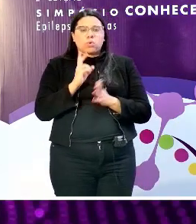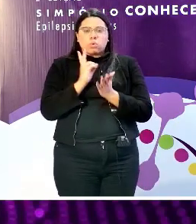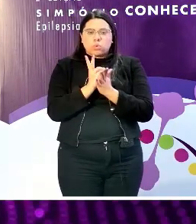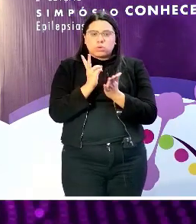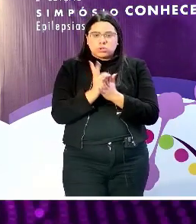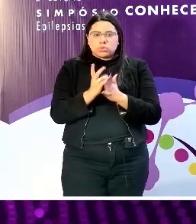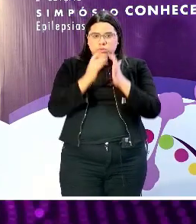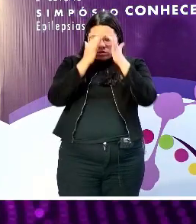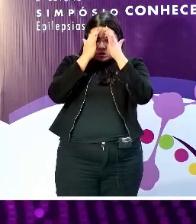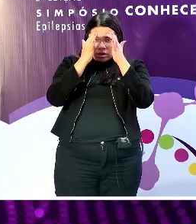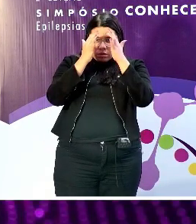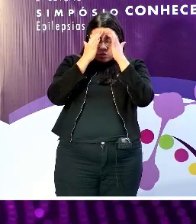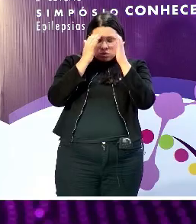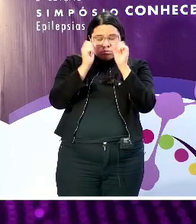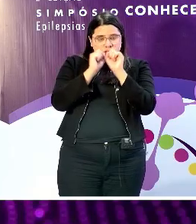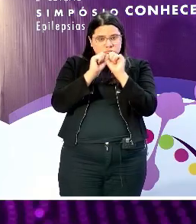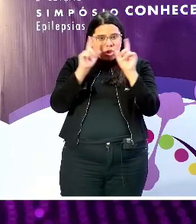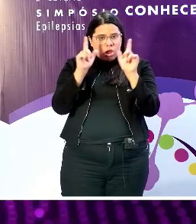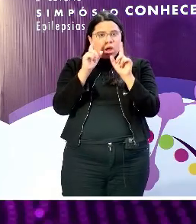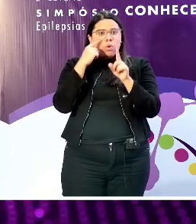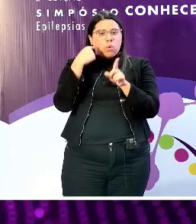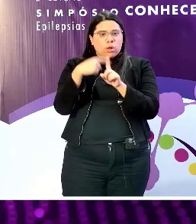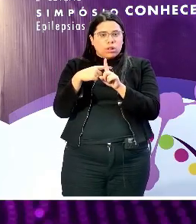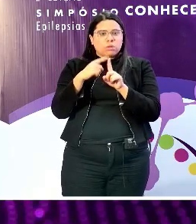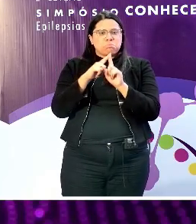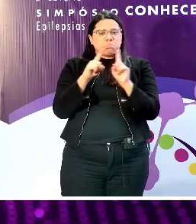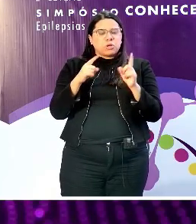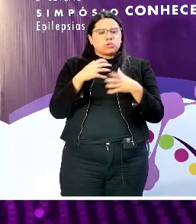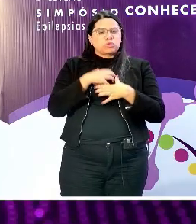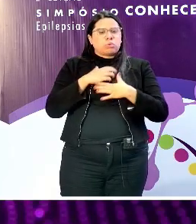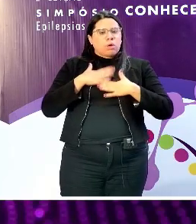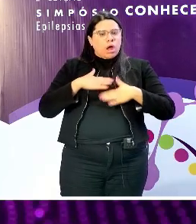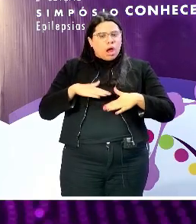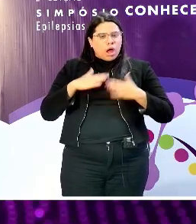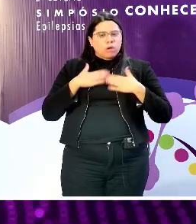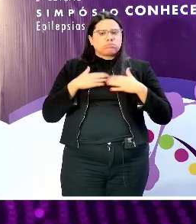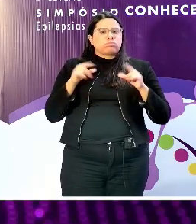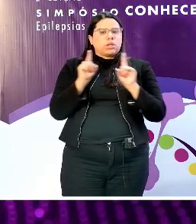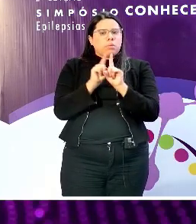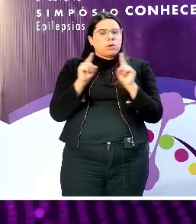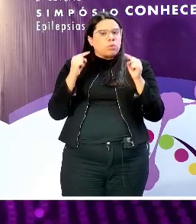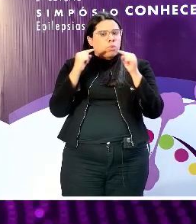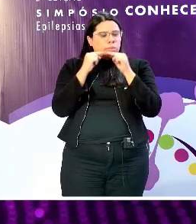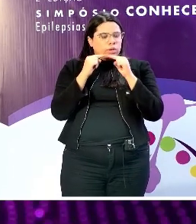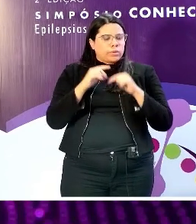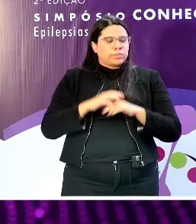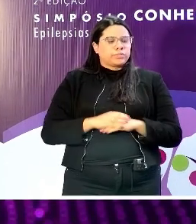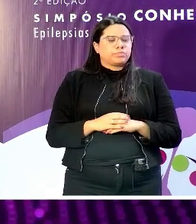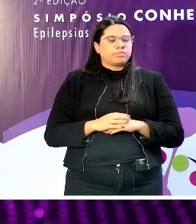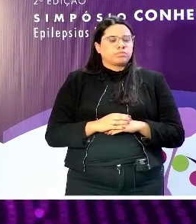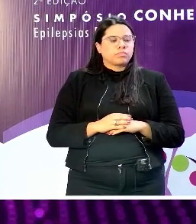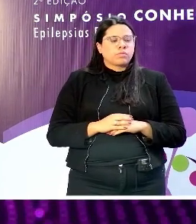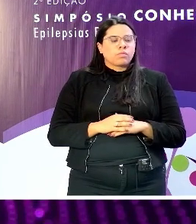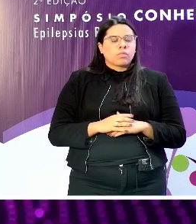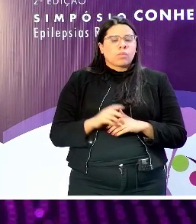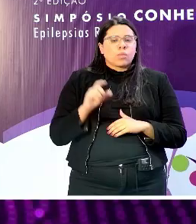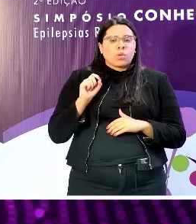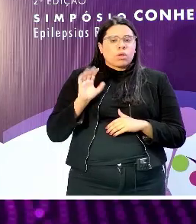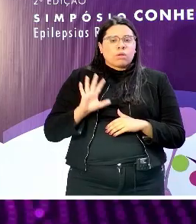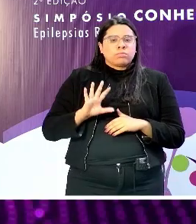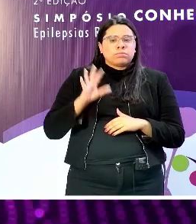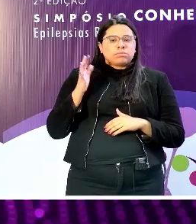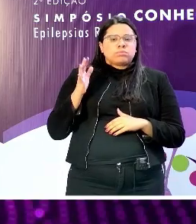com um circuito rítmico, calmo e sincronizado. O que acontece na